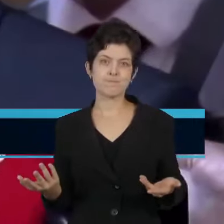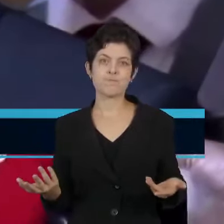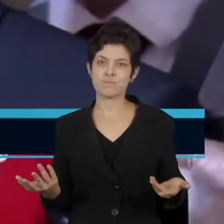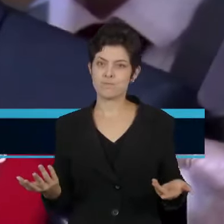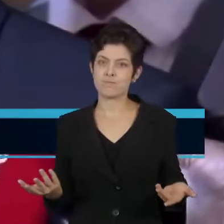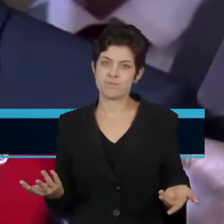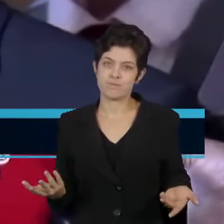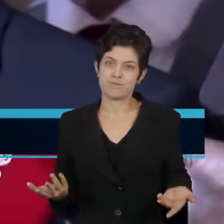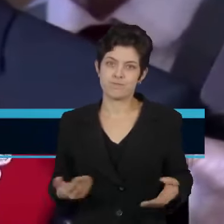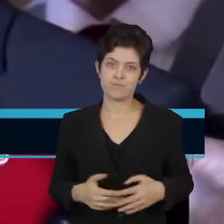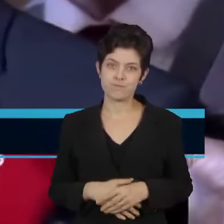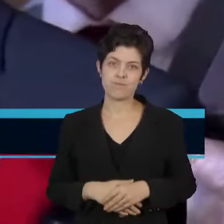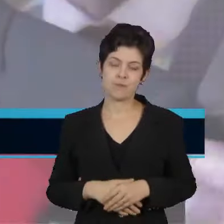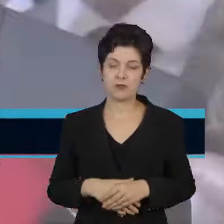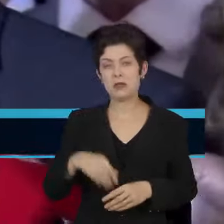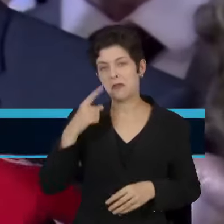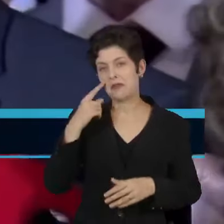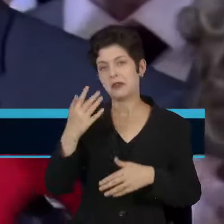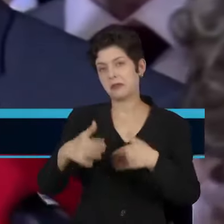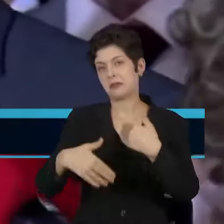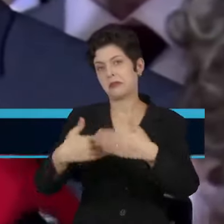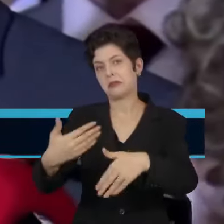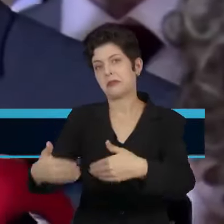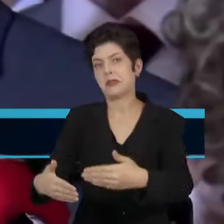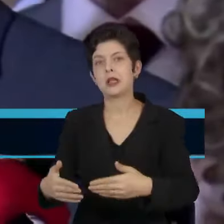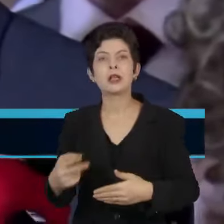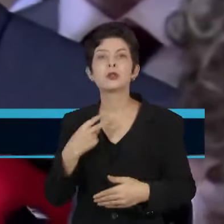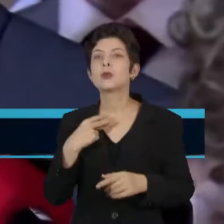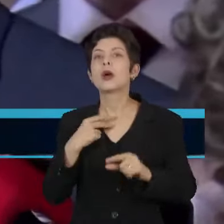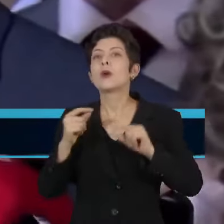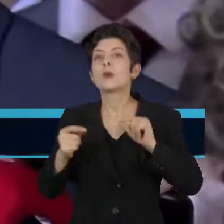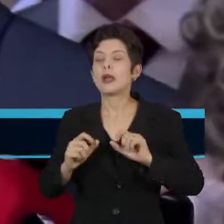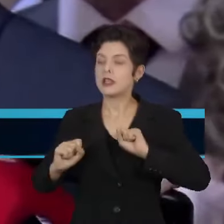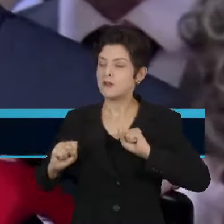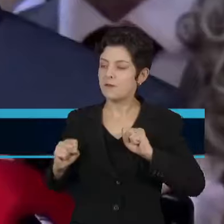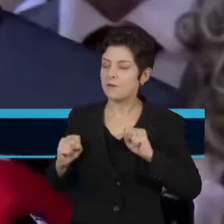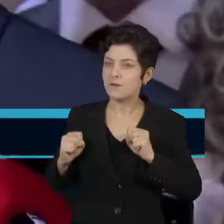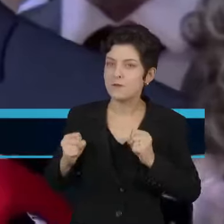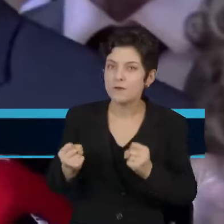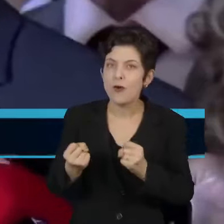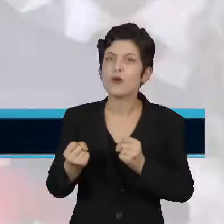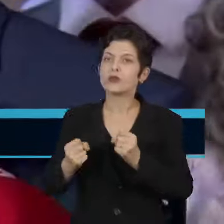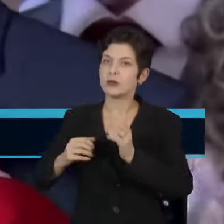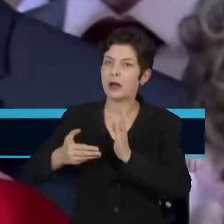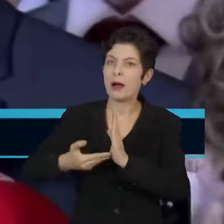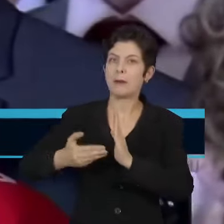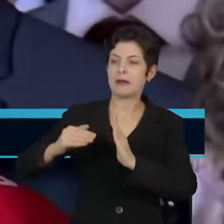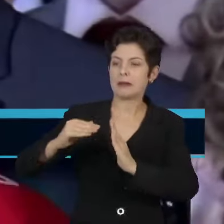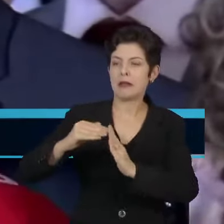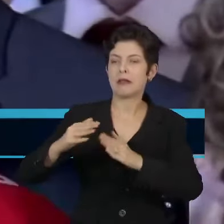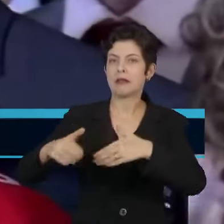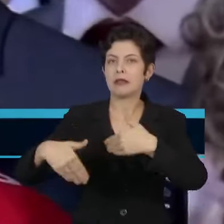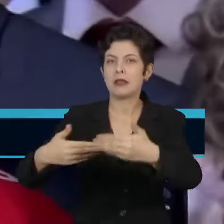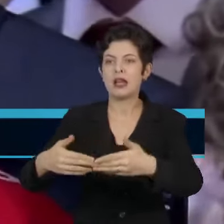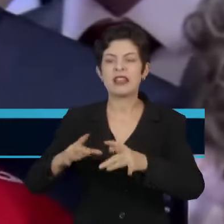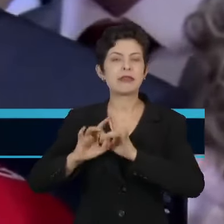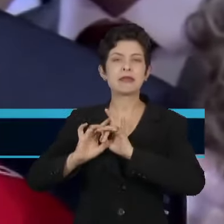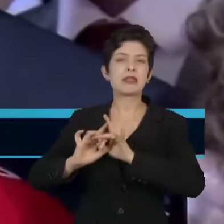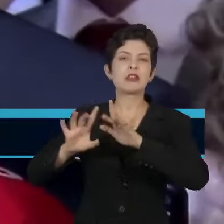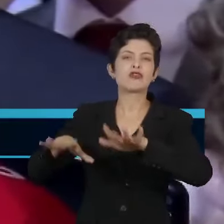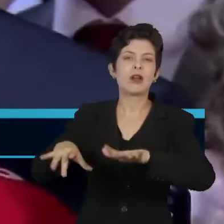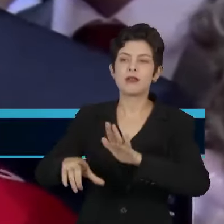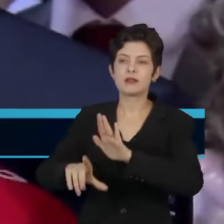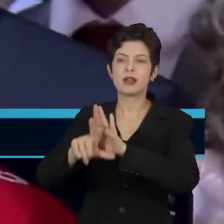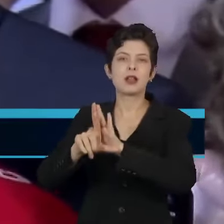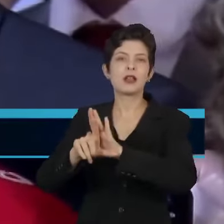a gente vai vendo com o tempo. O que nós não podemos, depois de um esforço que as duas casas fizeram para votar a PEC, nós deixarmos essa legislação sem